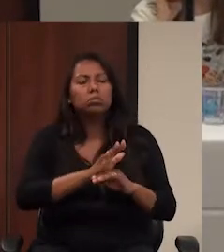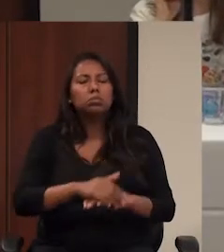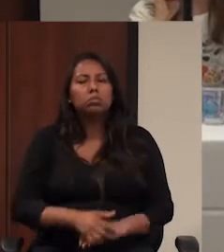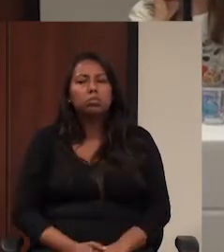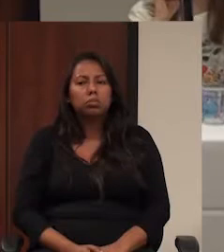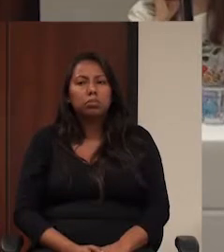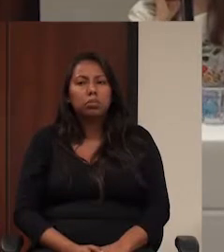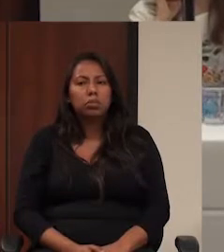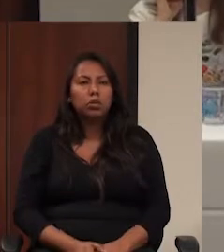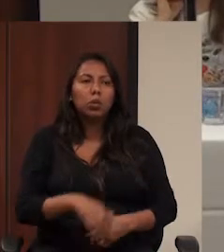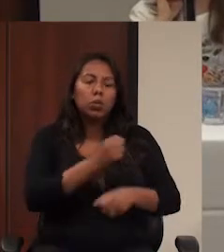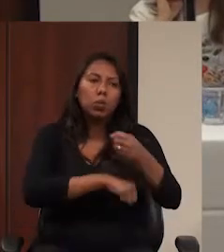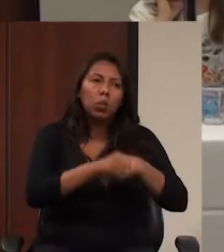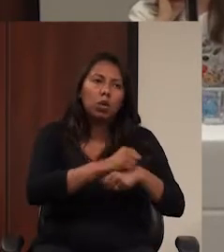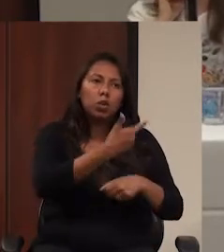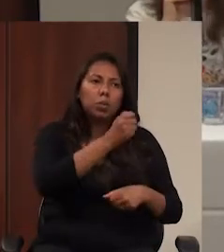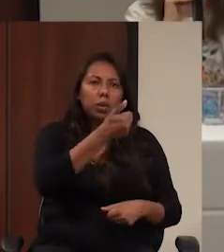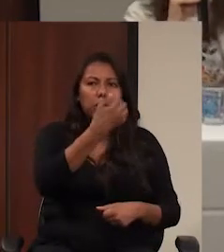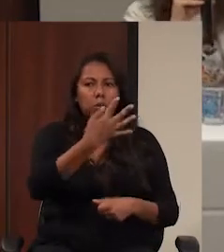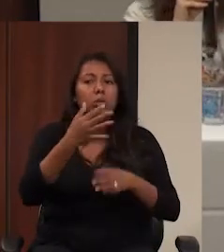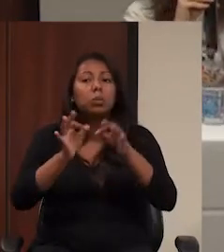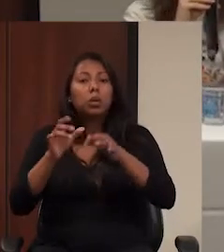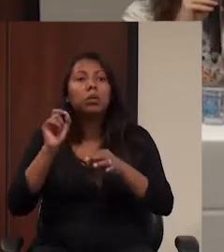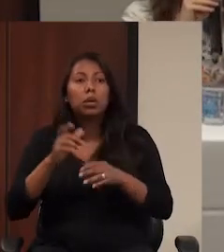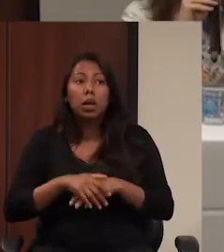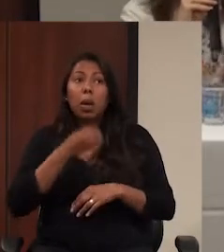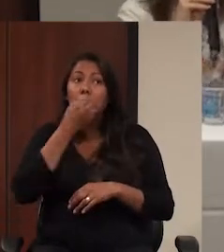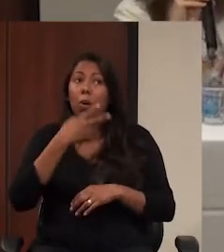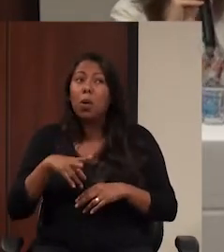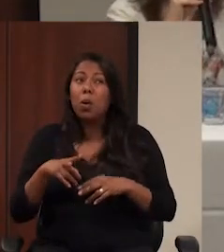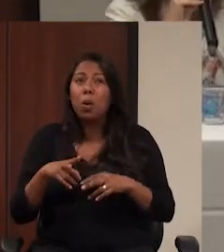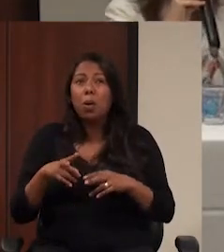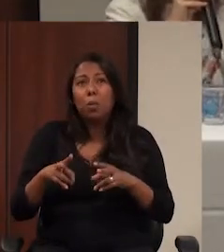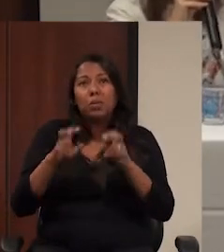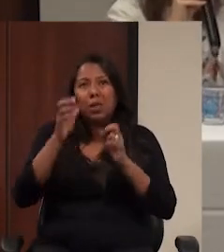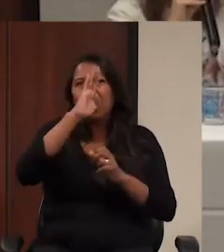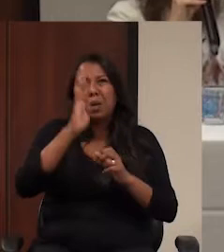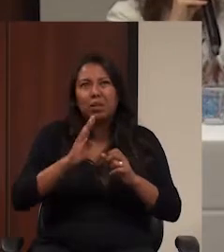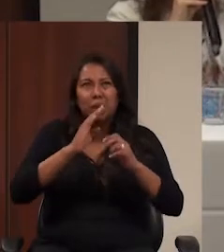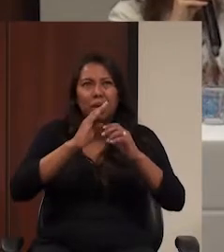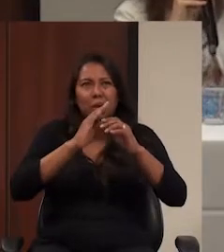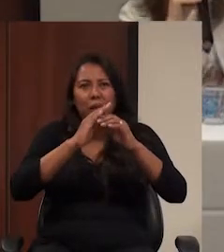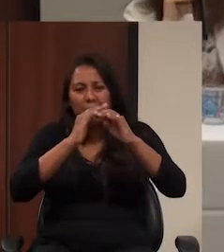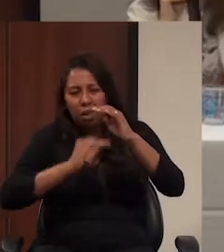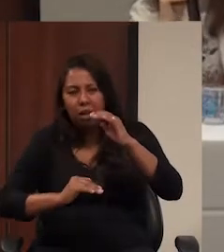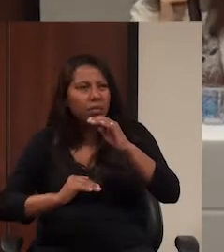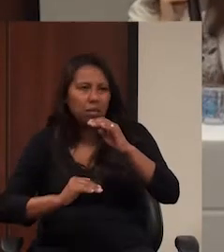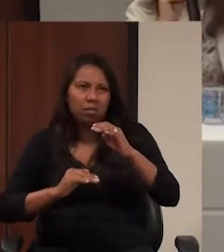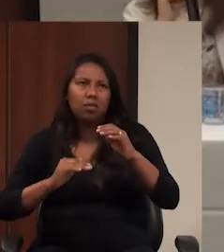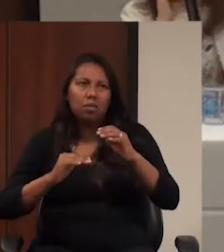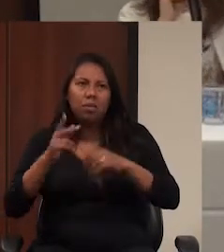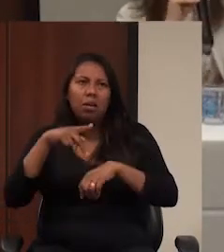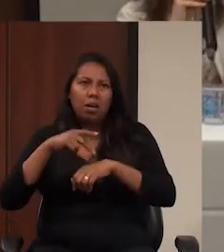Eles formam em 2014. É legal também a gente perceber que o Brasil não está tão para trás, né? Tem lá no Canadá os caras são mais adiantadinhos,